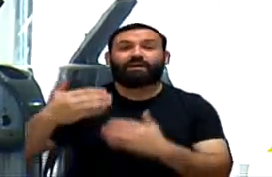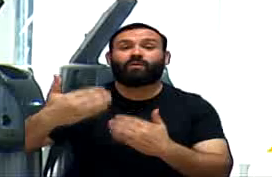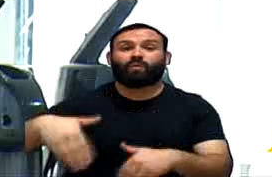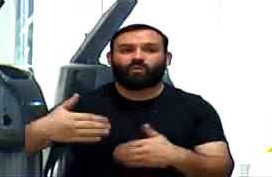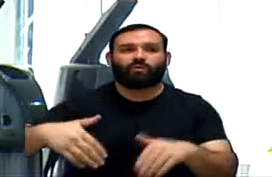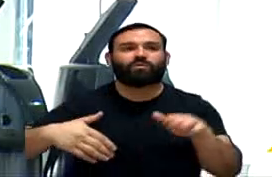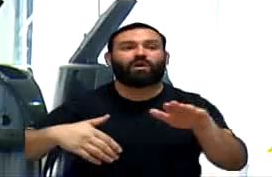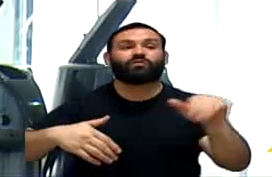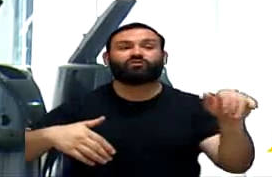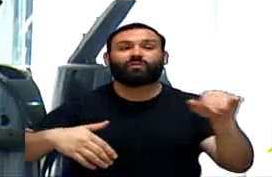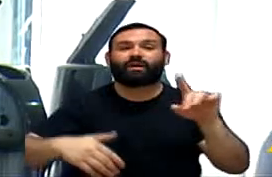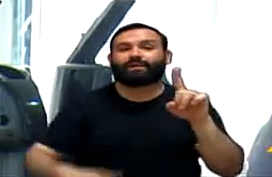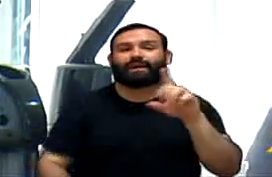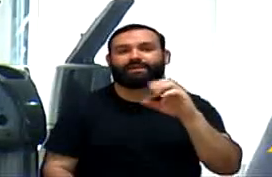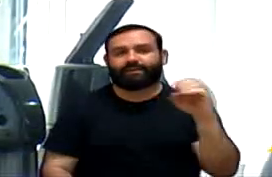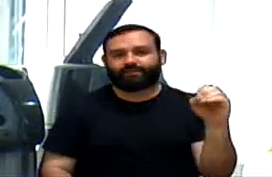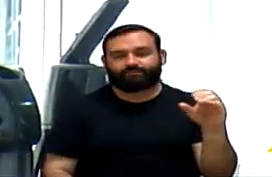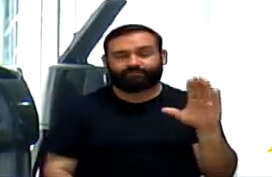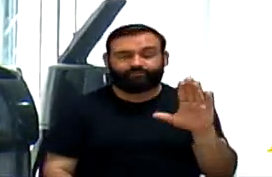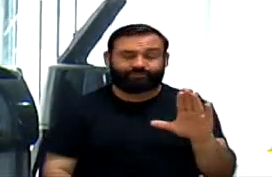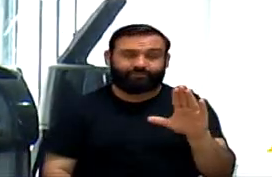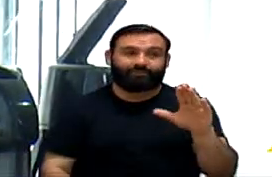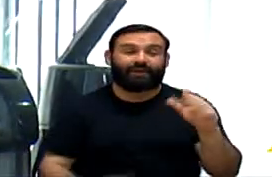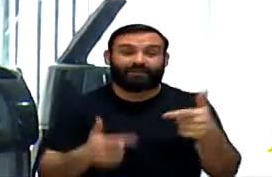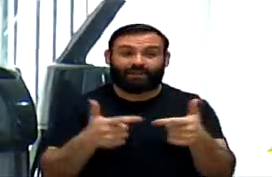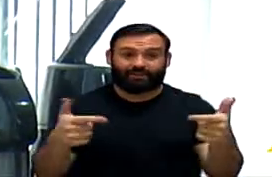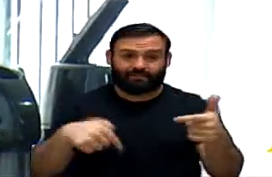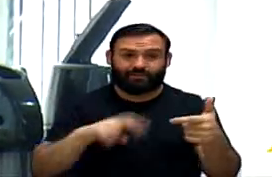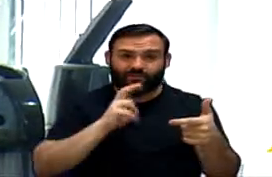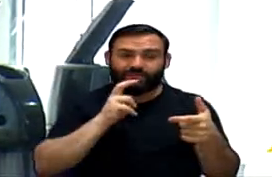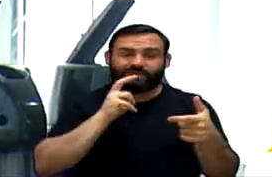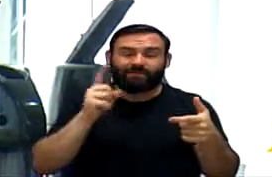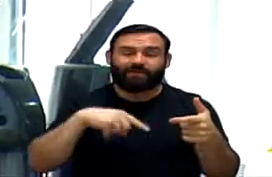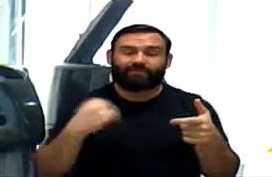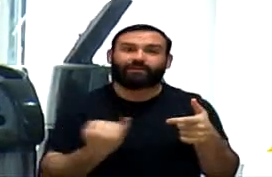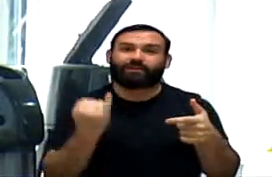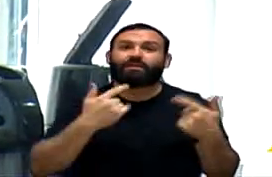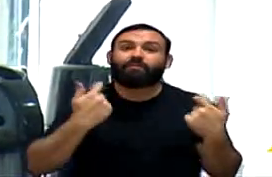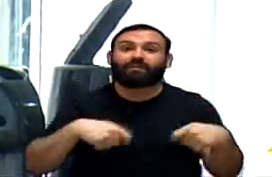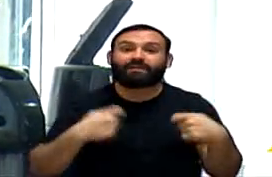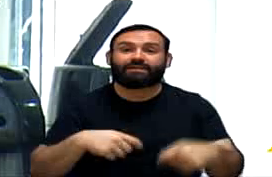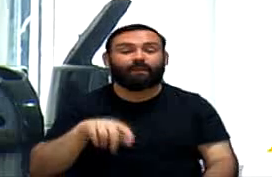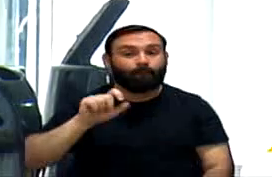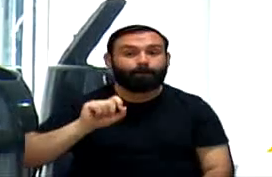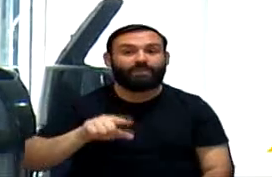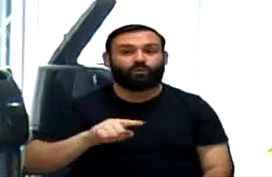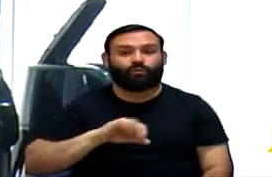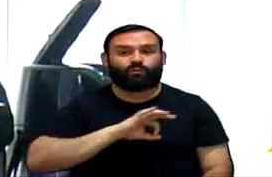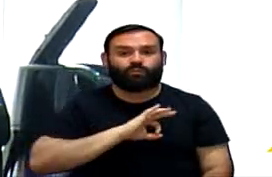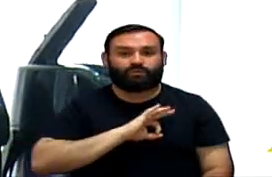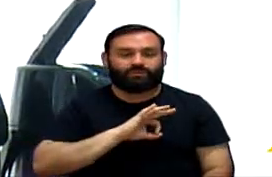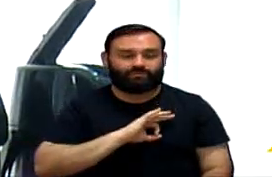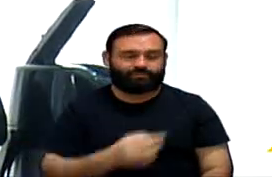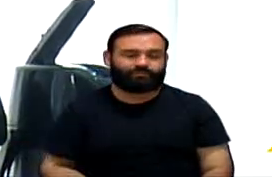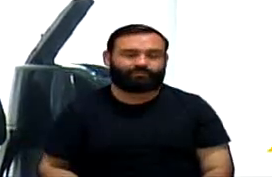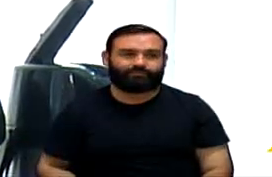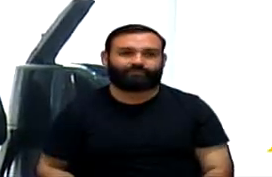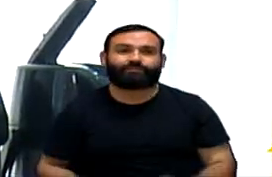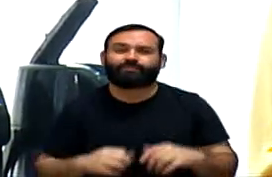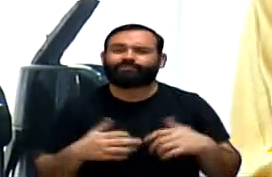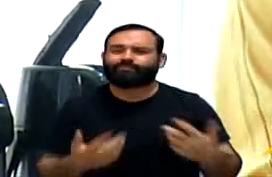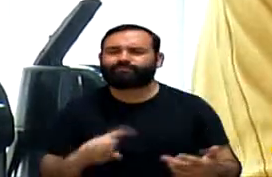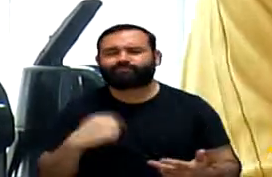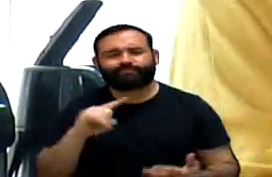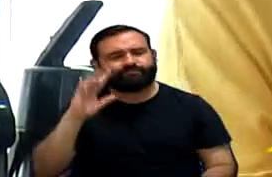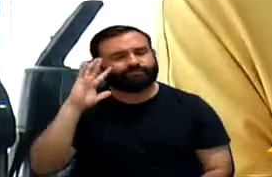público chamar apenas 100 sendo que pro tamanho da cidade seria importante que tivesse 1000 guardas civis então a gente para